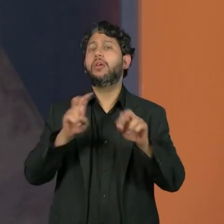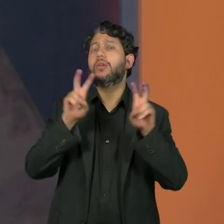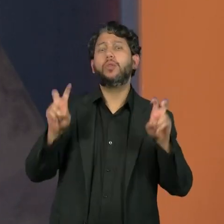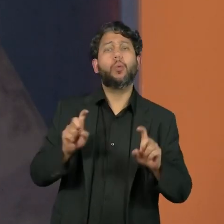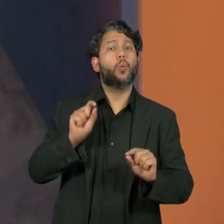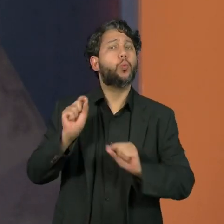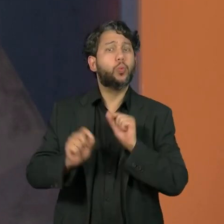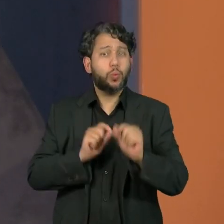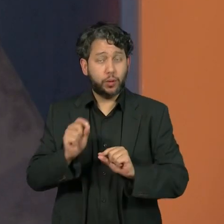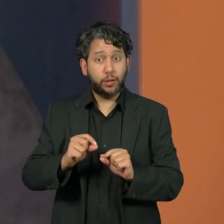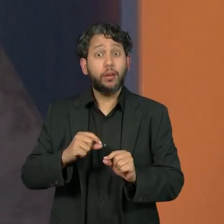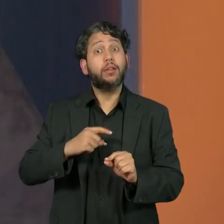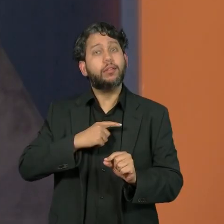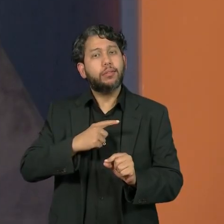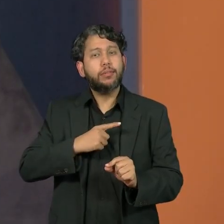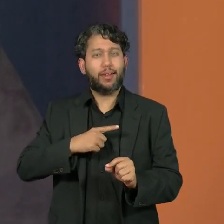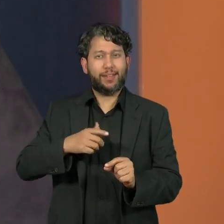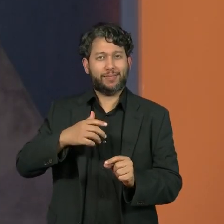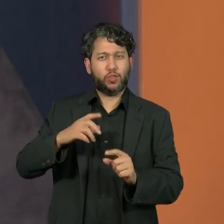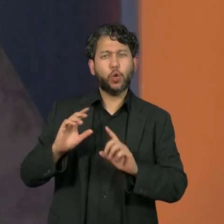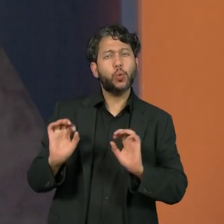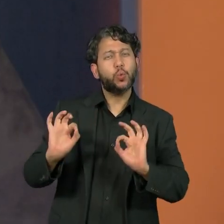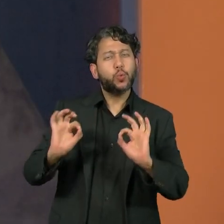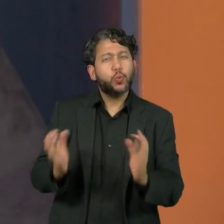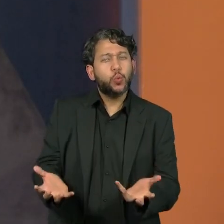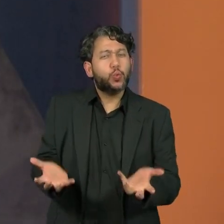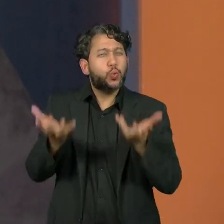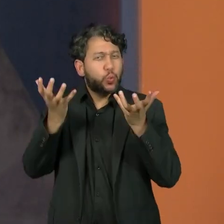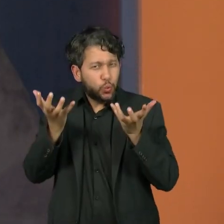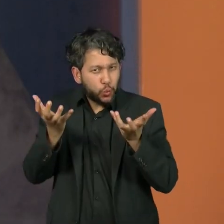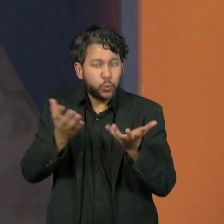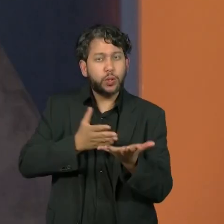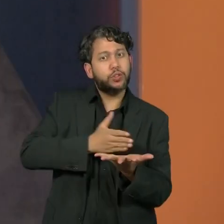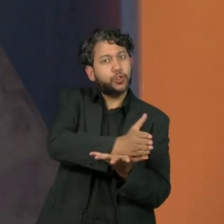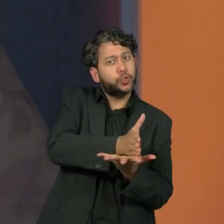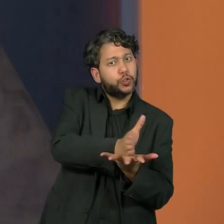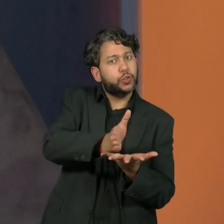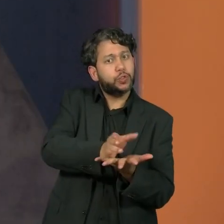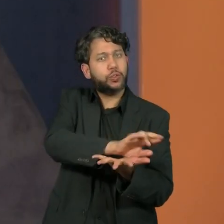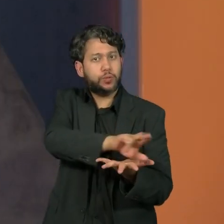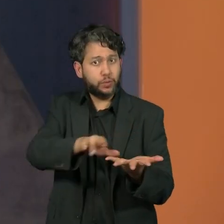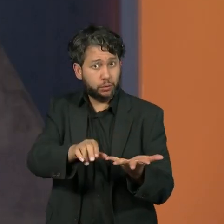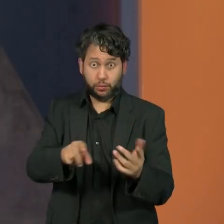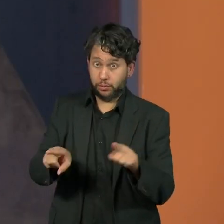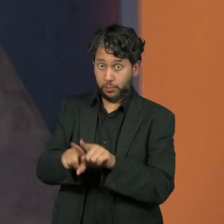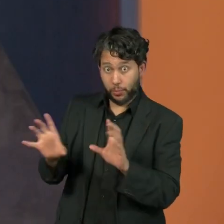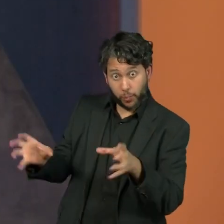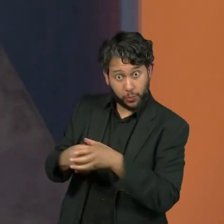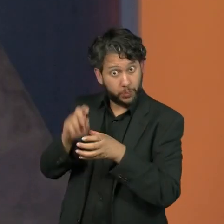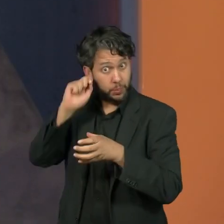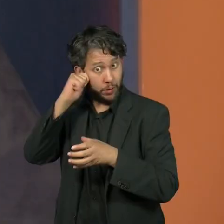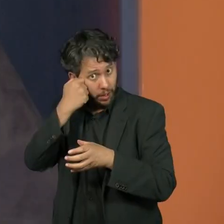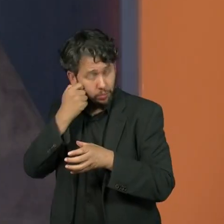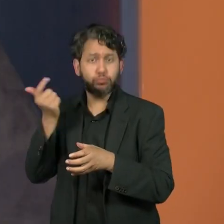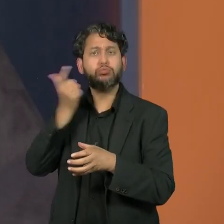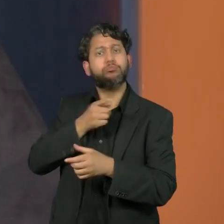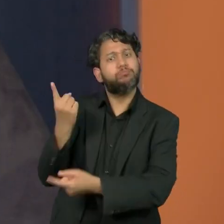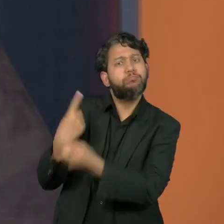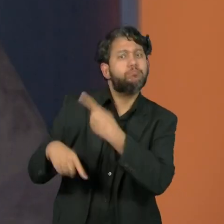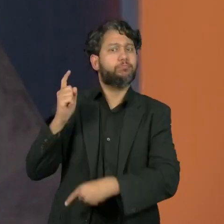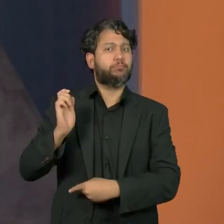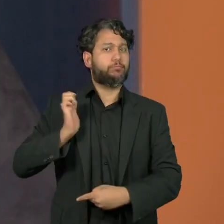a diversificação do mercado de luxo e o empoderamento econômico das comunidades negras. E por conta disso, eu quero